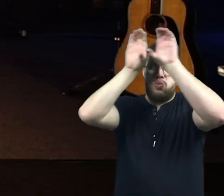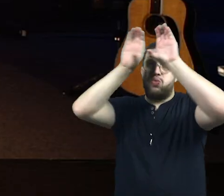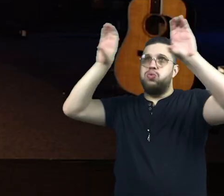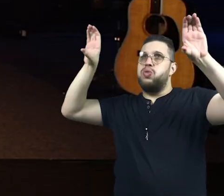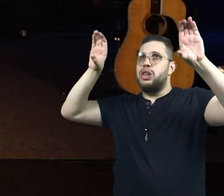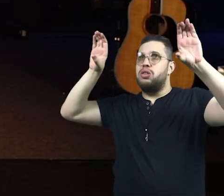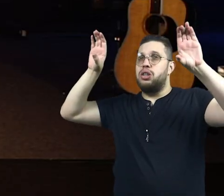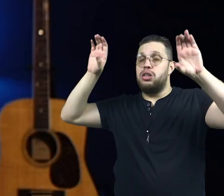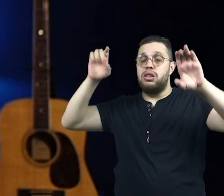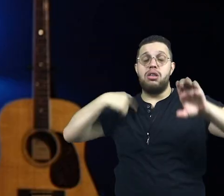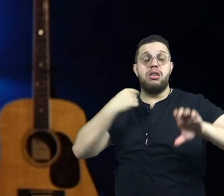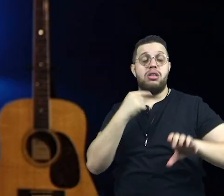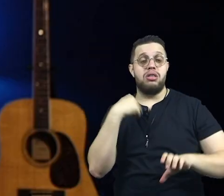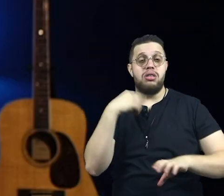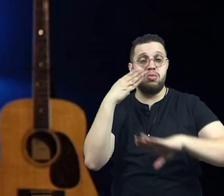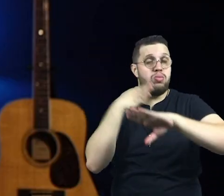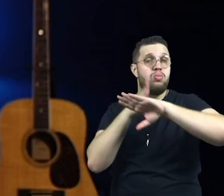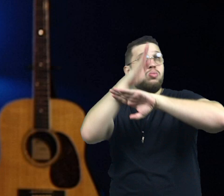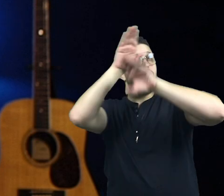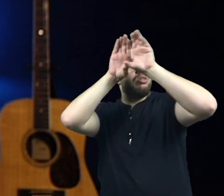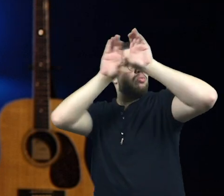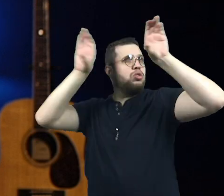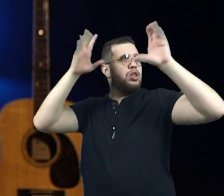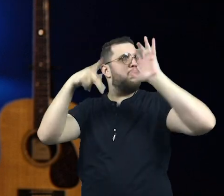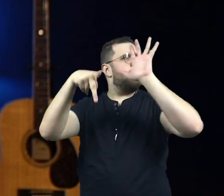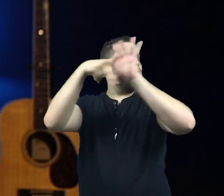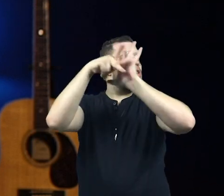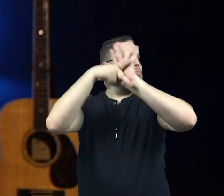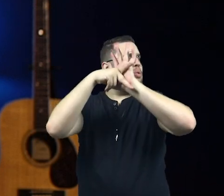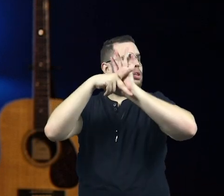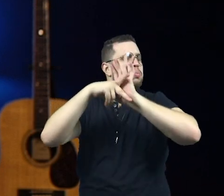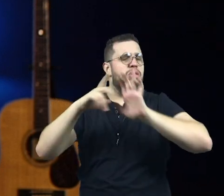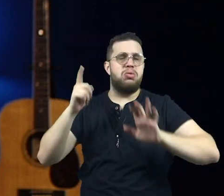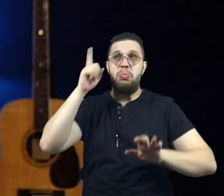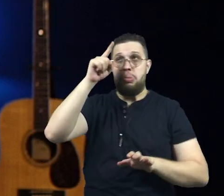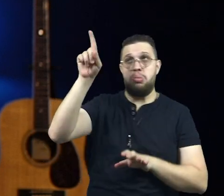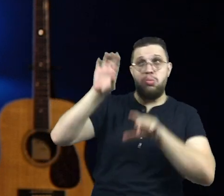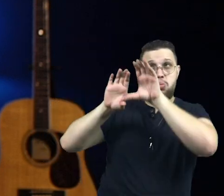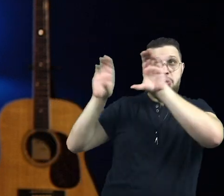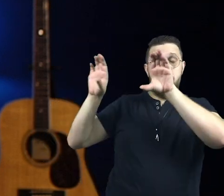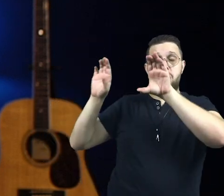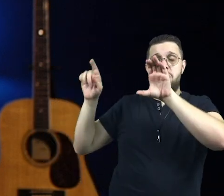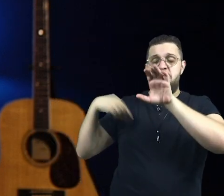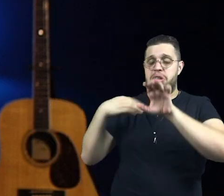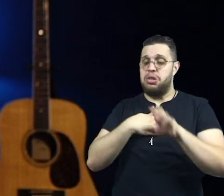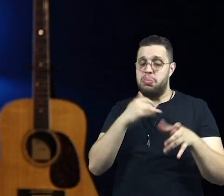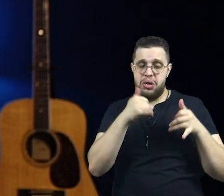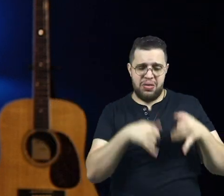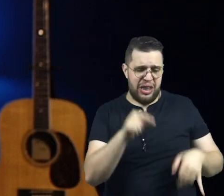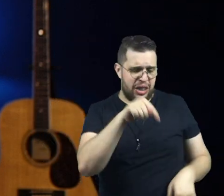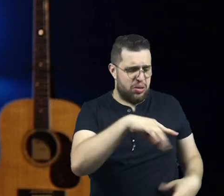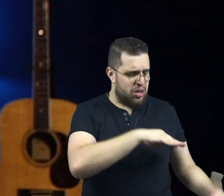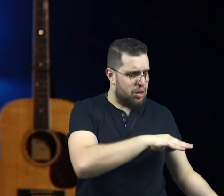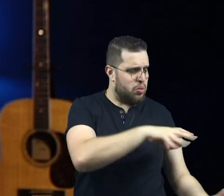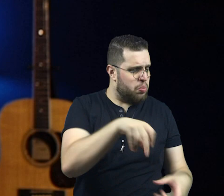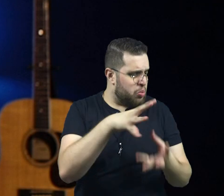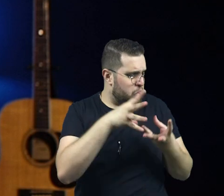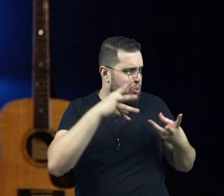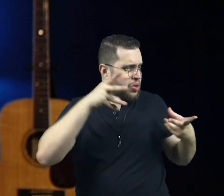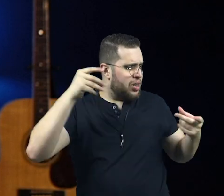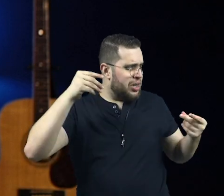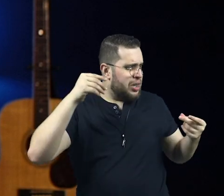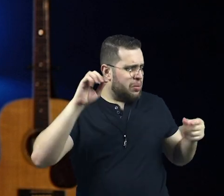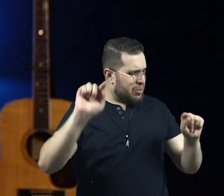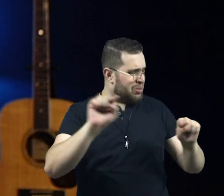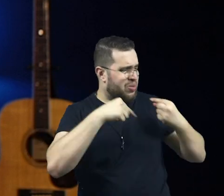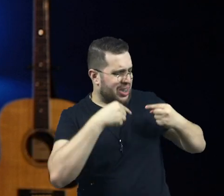tem uma cidadania celestial, você não pode deixar com que coisas passageiras deste mundo